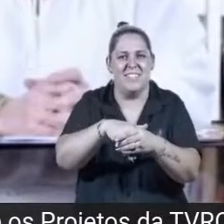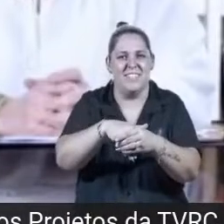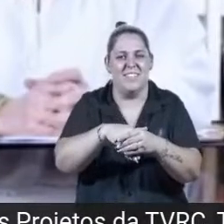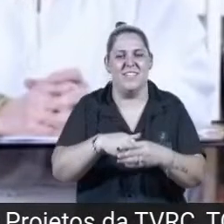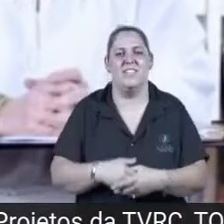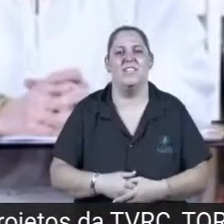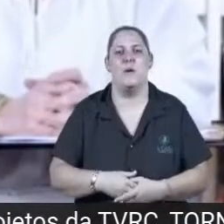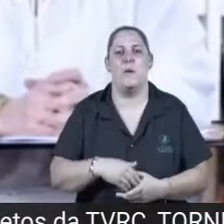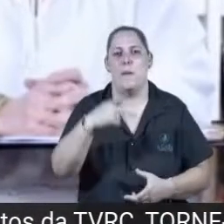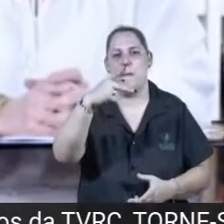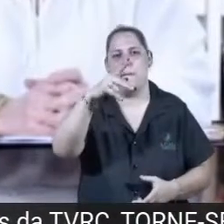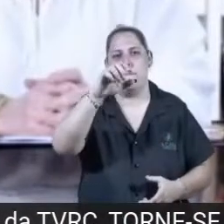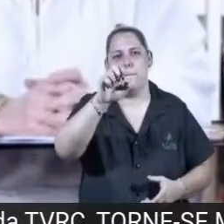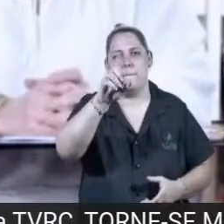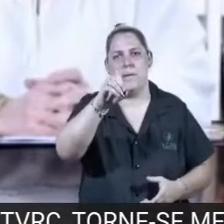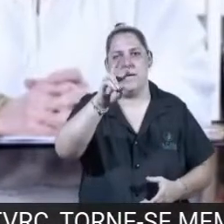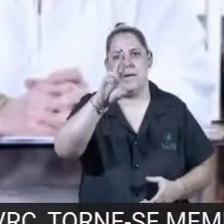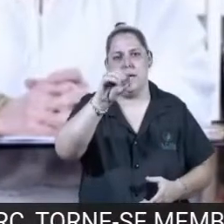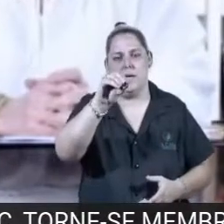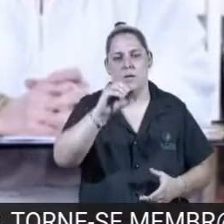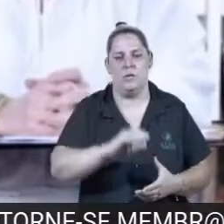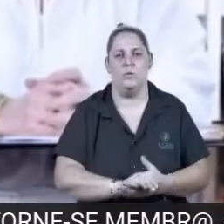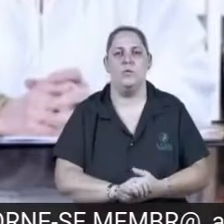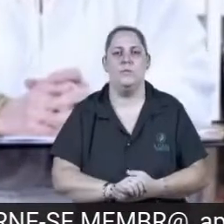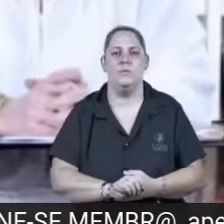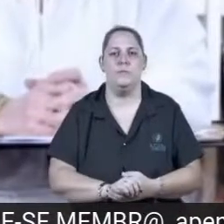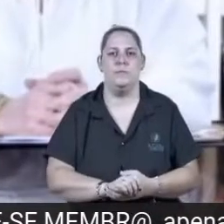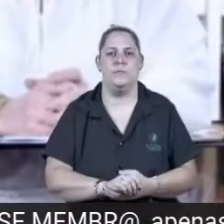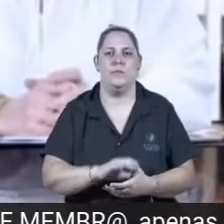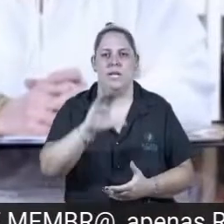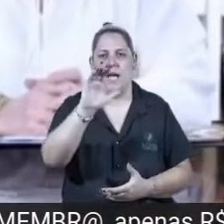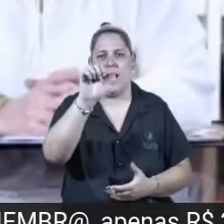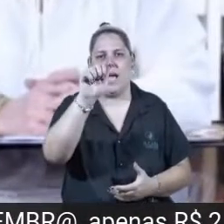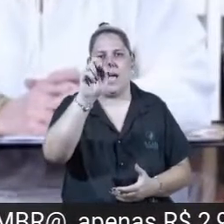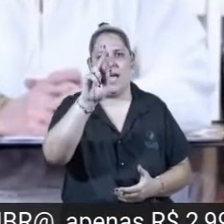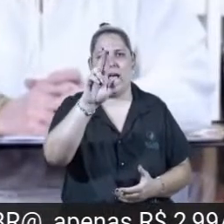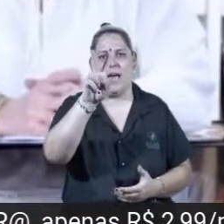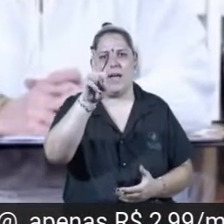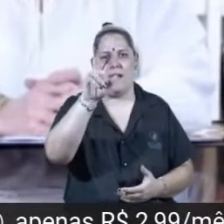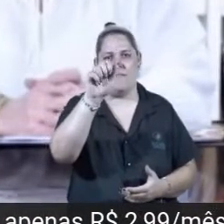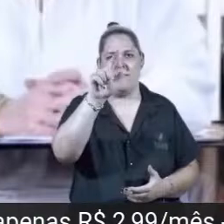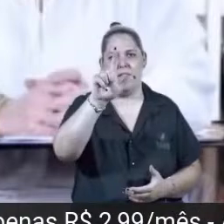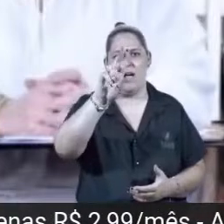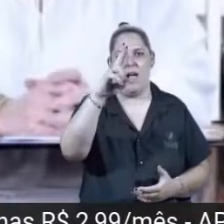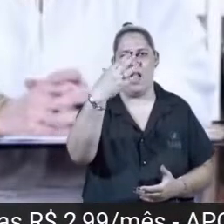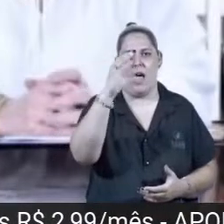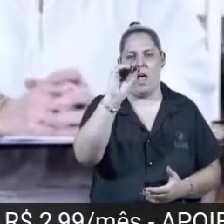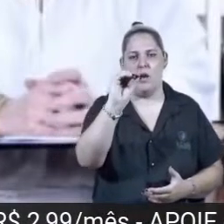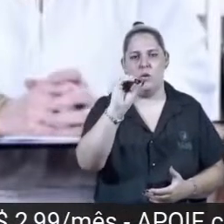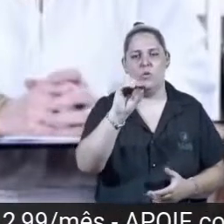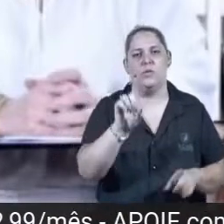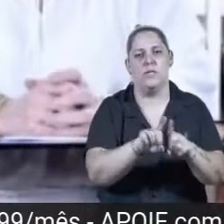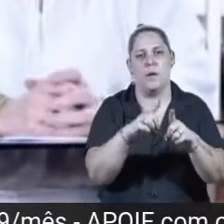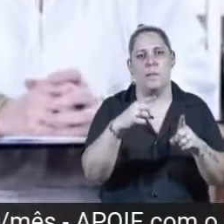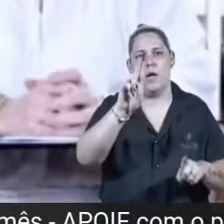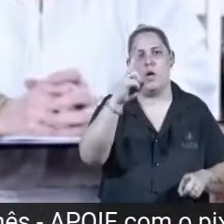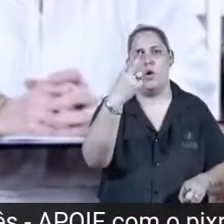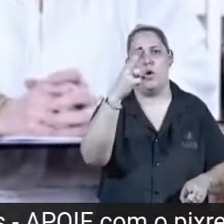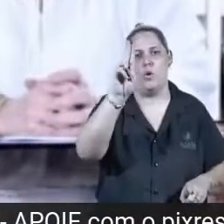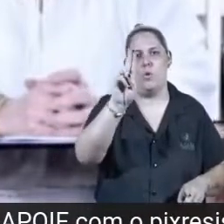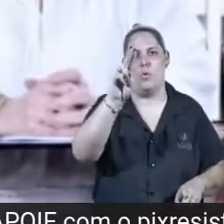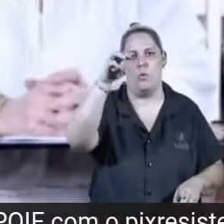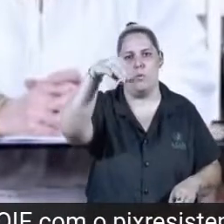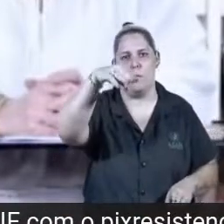que está se colocando como futuro candidato do Sergipe, e companheiro Humberto Costa, que é